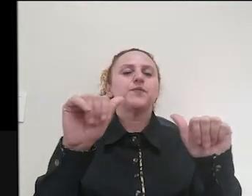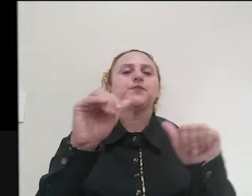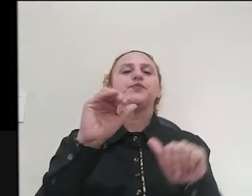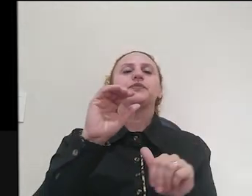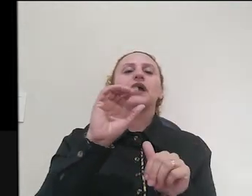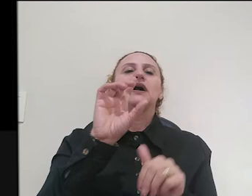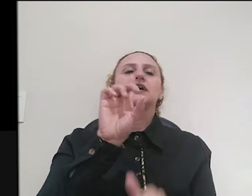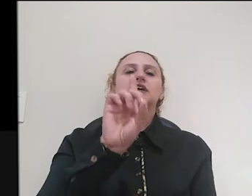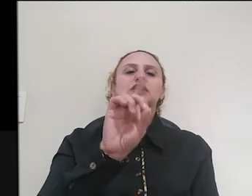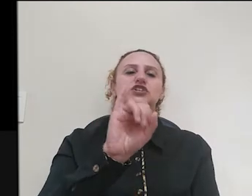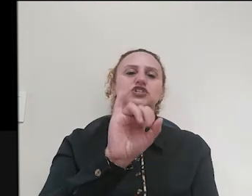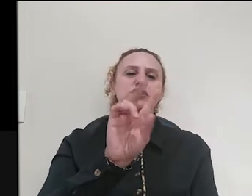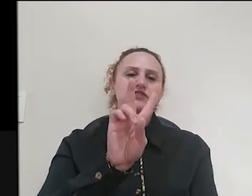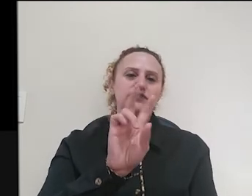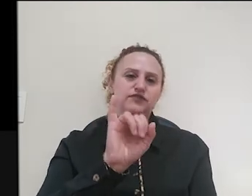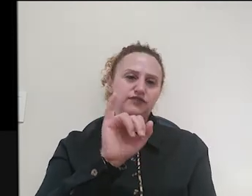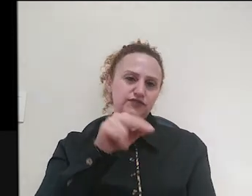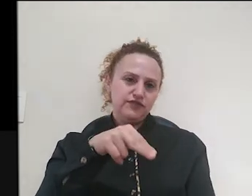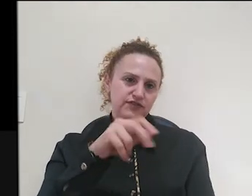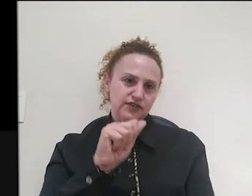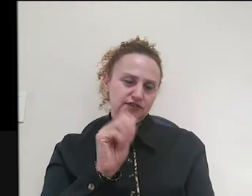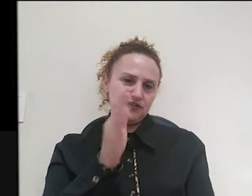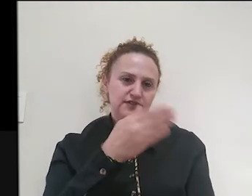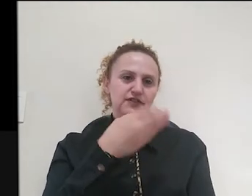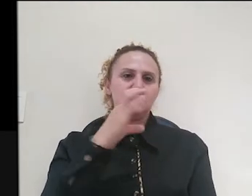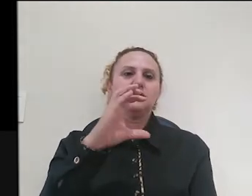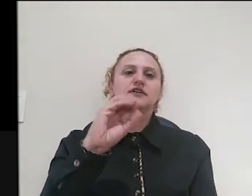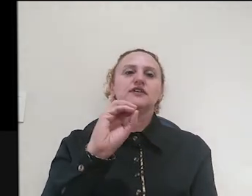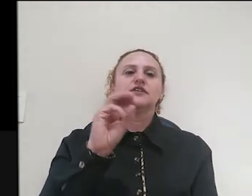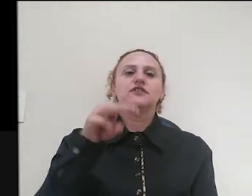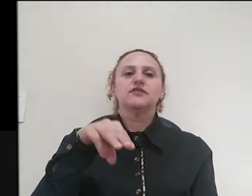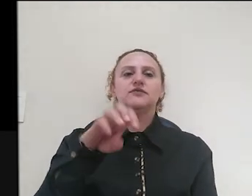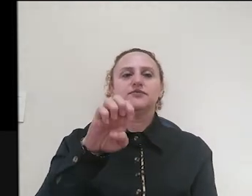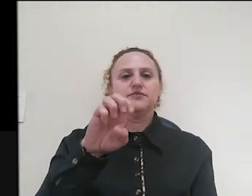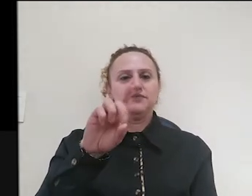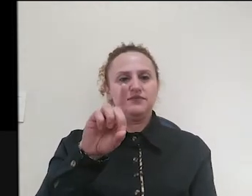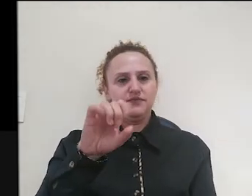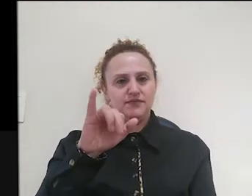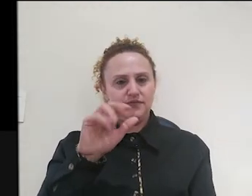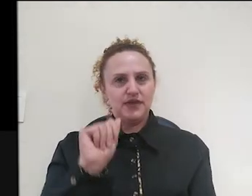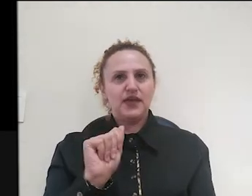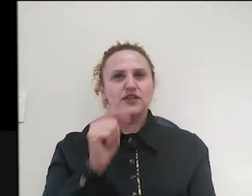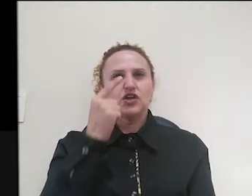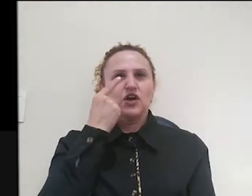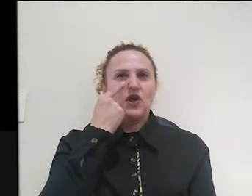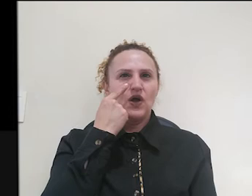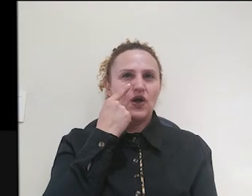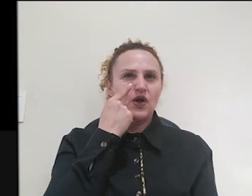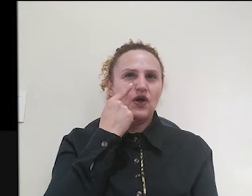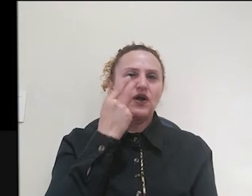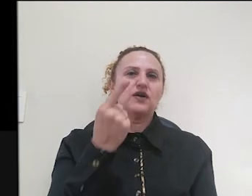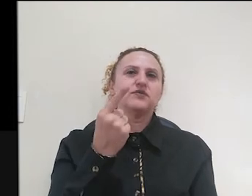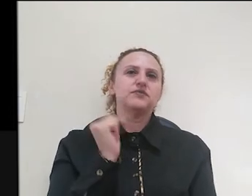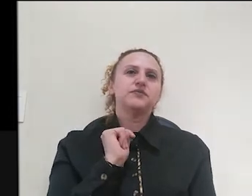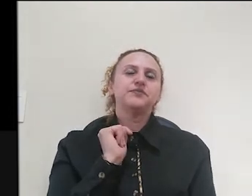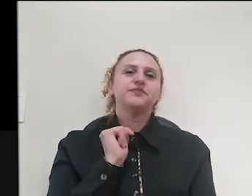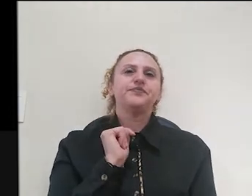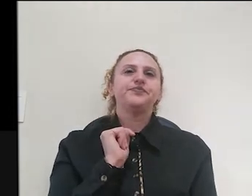tema da literatura, da arte, né? Aqui a gente tem uma outra obra